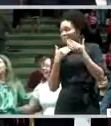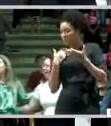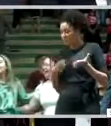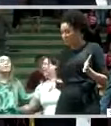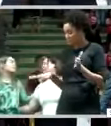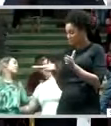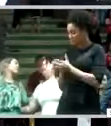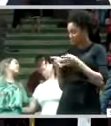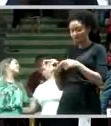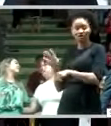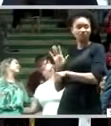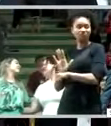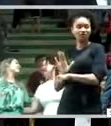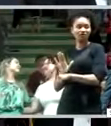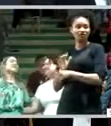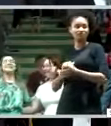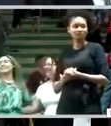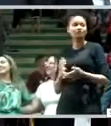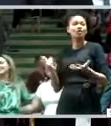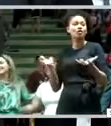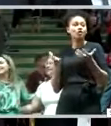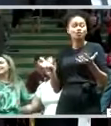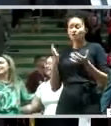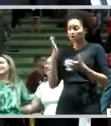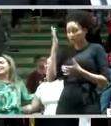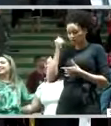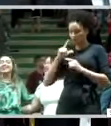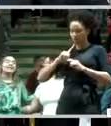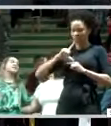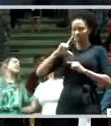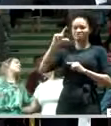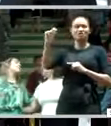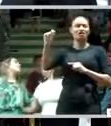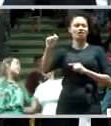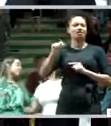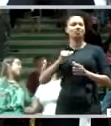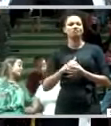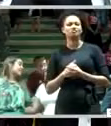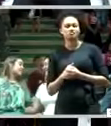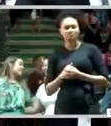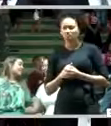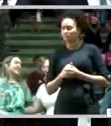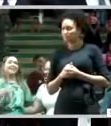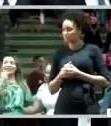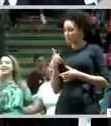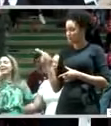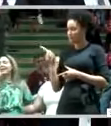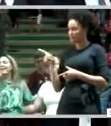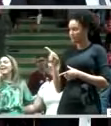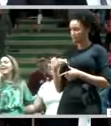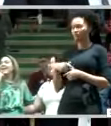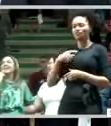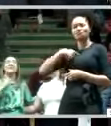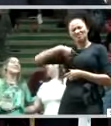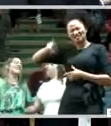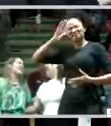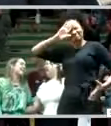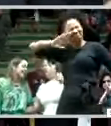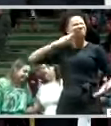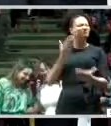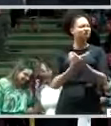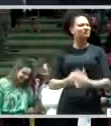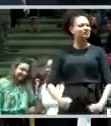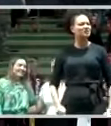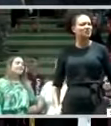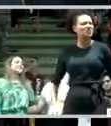tarde. Quero saber como você vai sair. Diga: vou sair acreditando. Vou